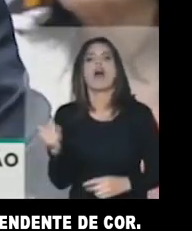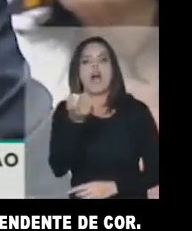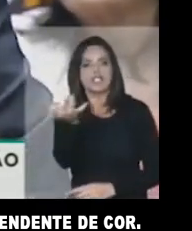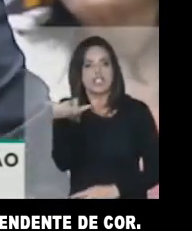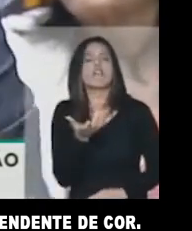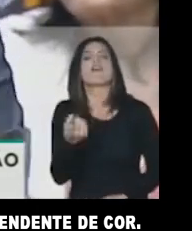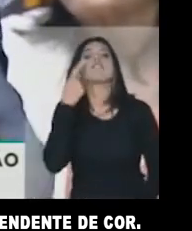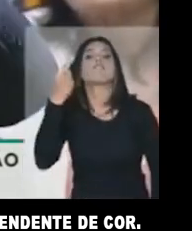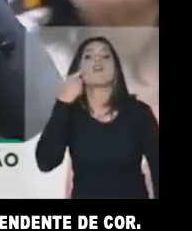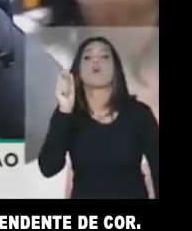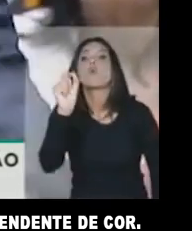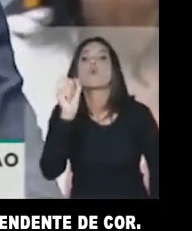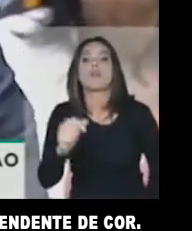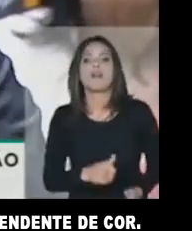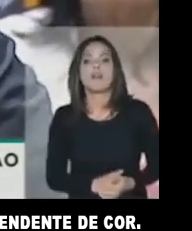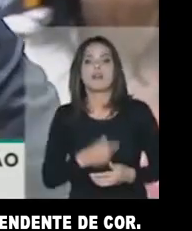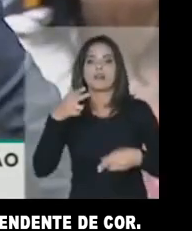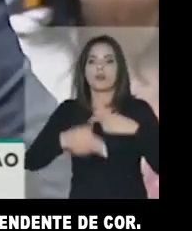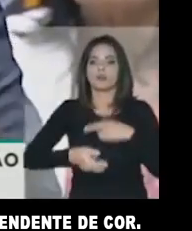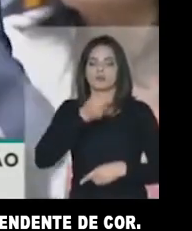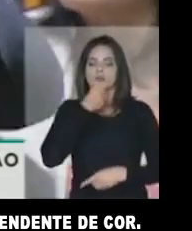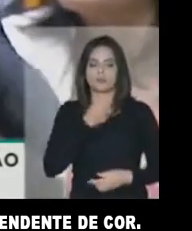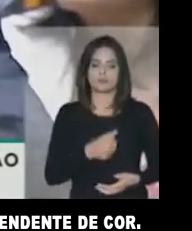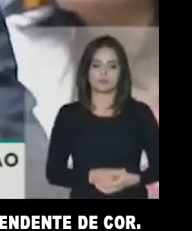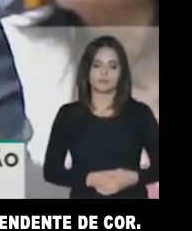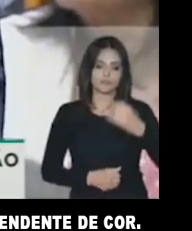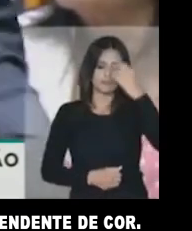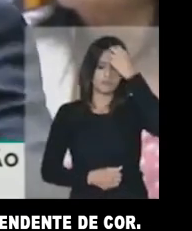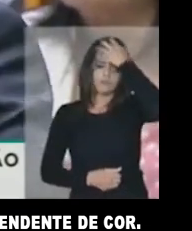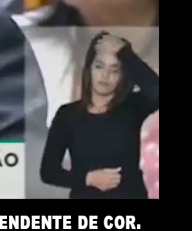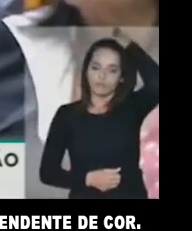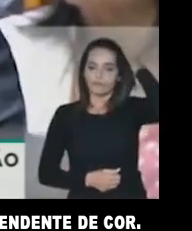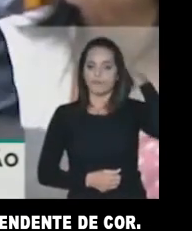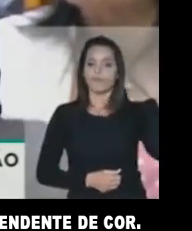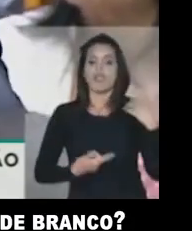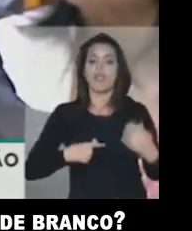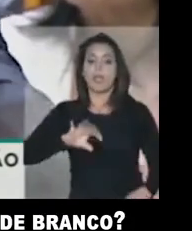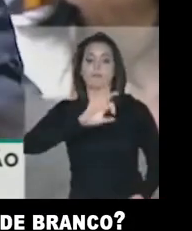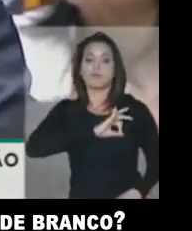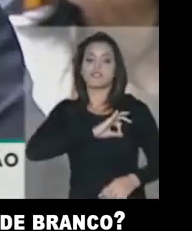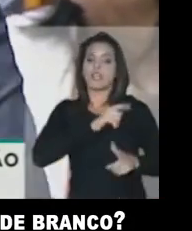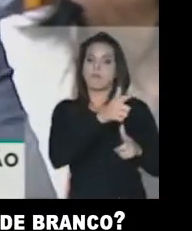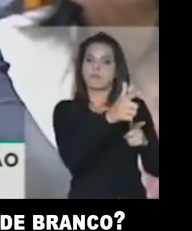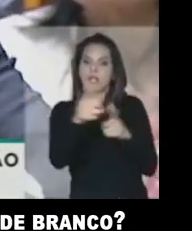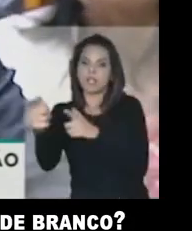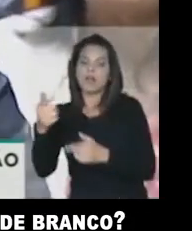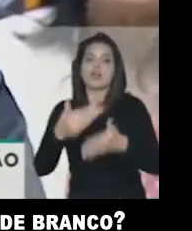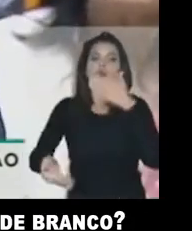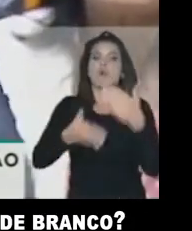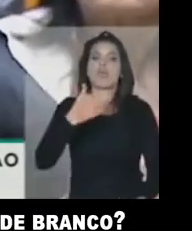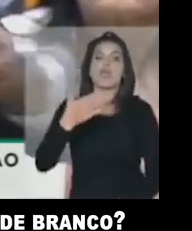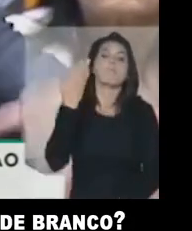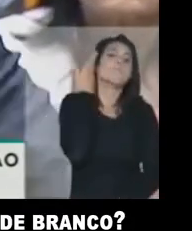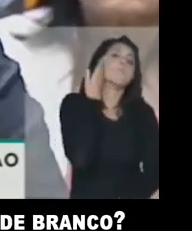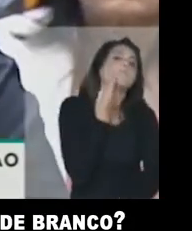Queremos ver eles matando bandido independente de cor, se for negro.